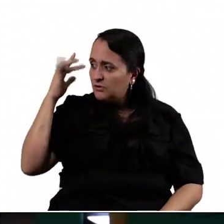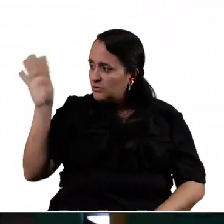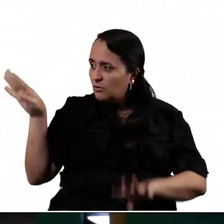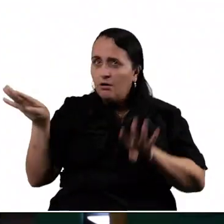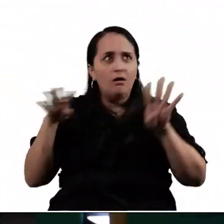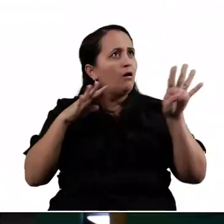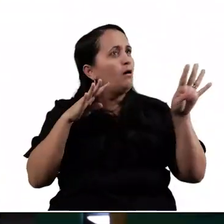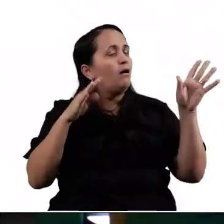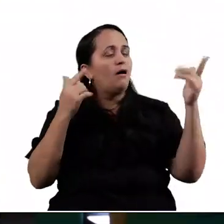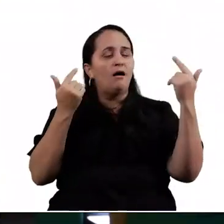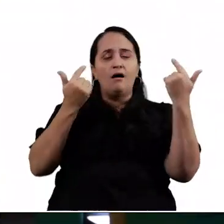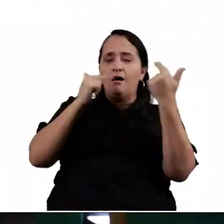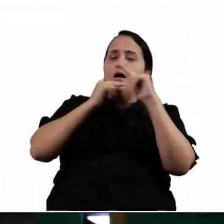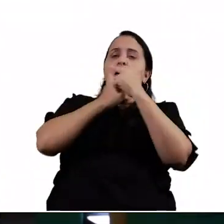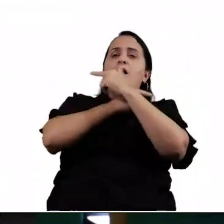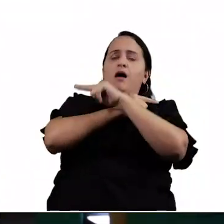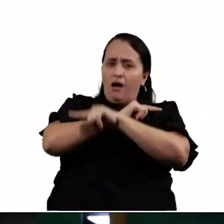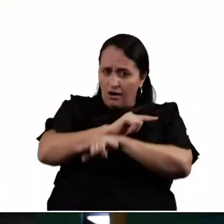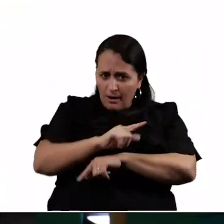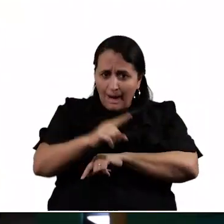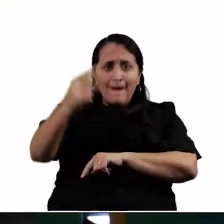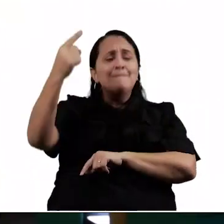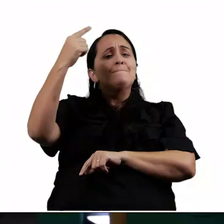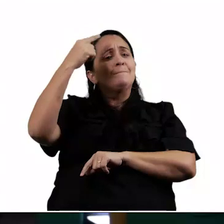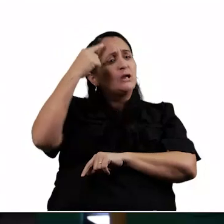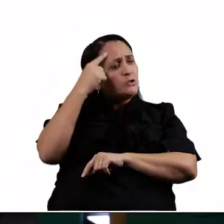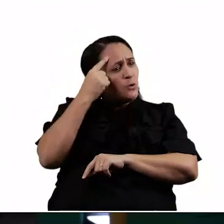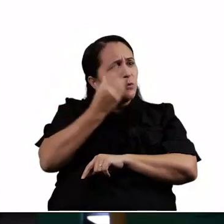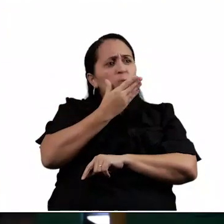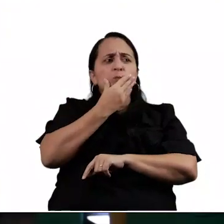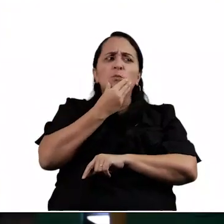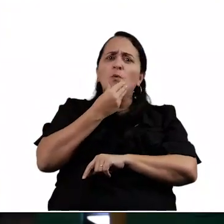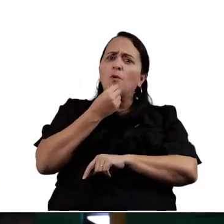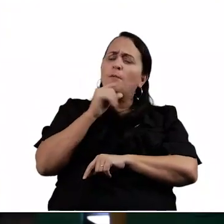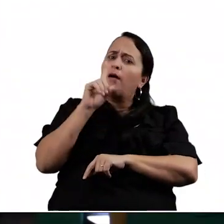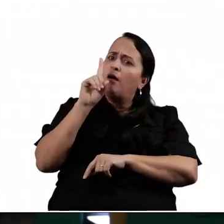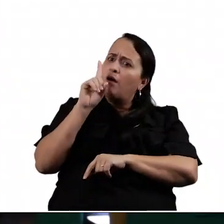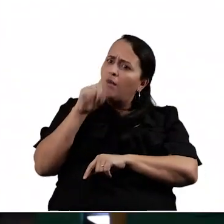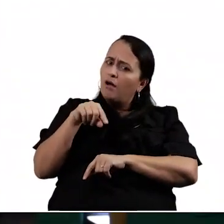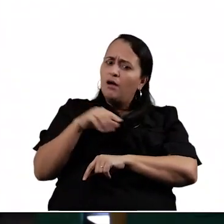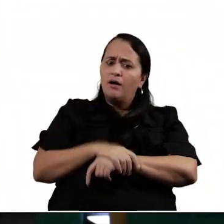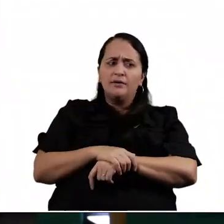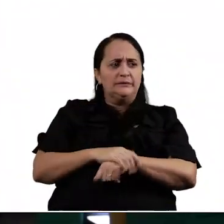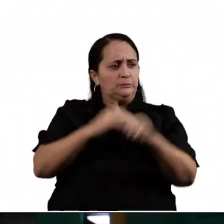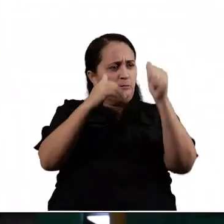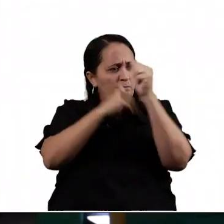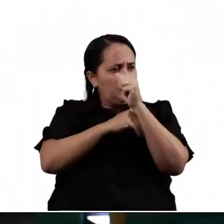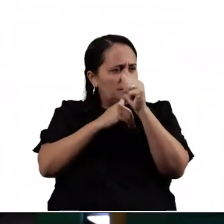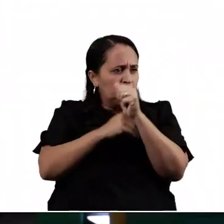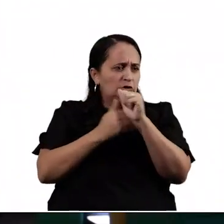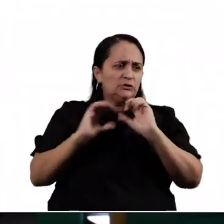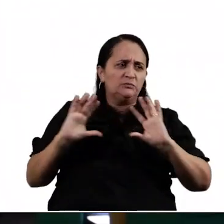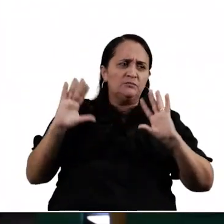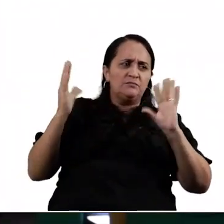muito engraçado achou que aquele homem voador fazia parte daquele mistério daquela festa e aí começaram